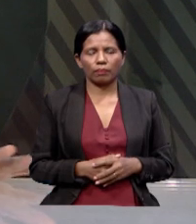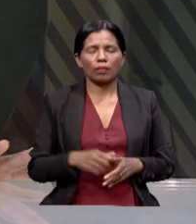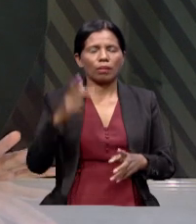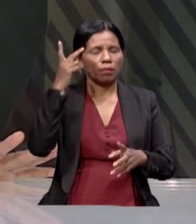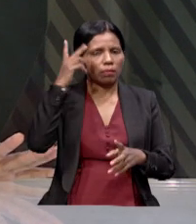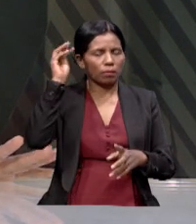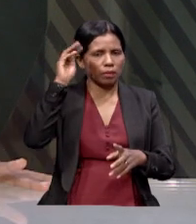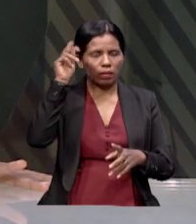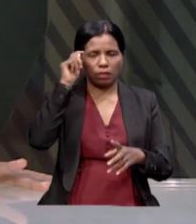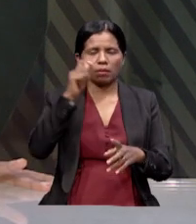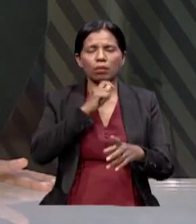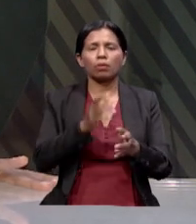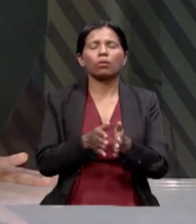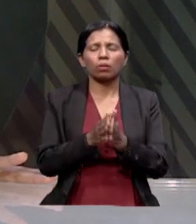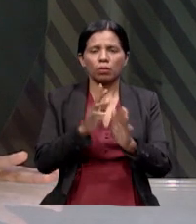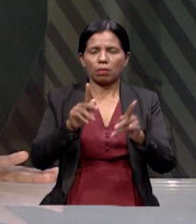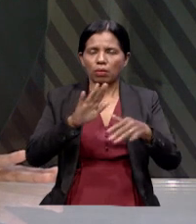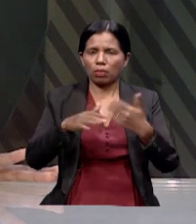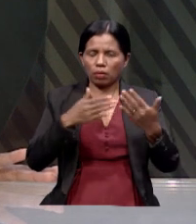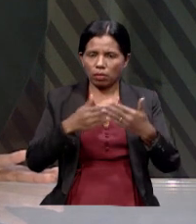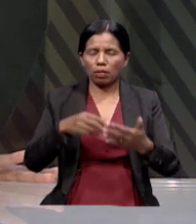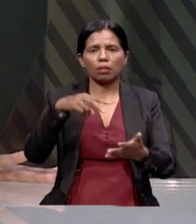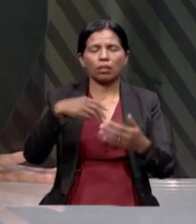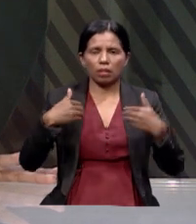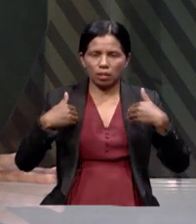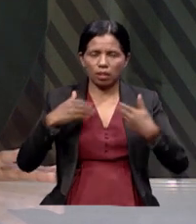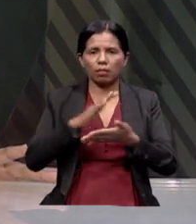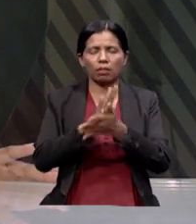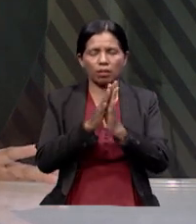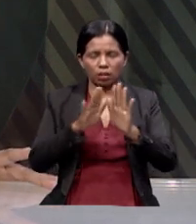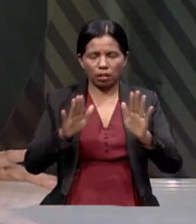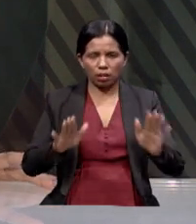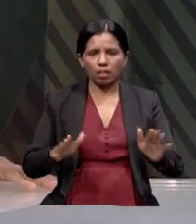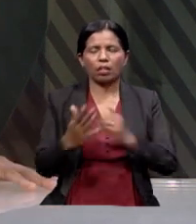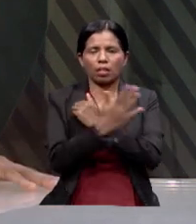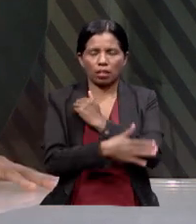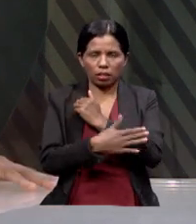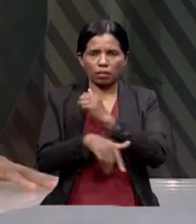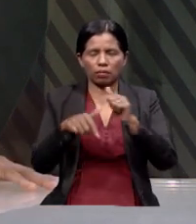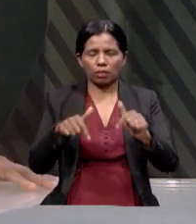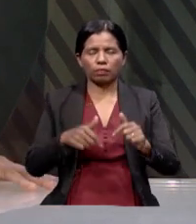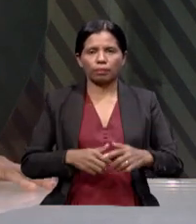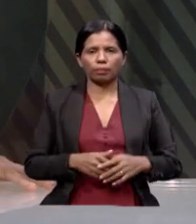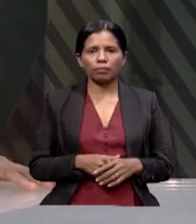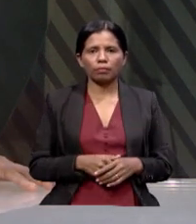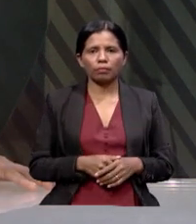Primeiro-Ministro Toro Matanrua, com o cidadão Roto, a tocaria na fata instabilidade e a Railara.